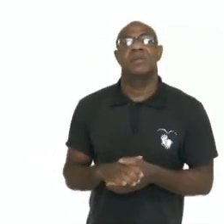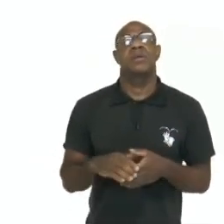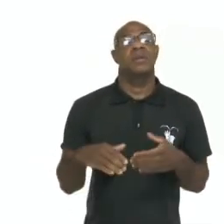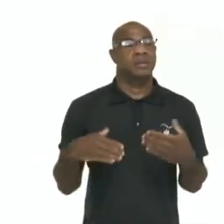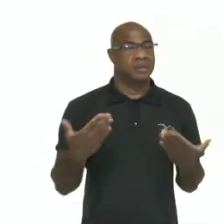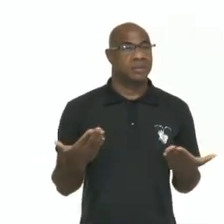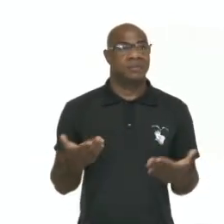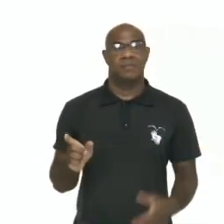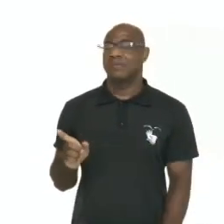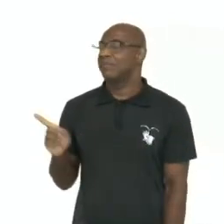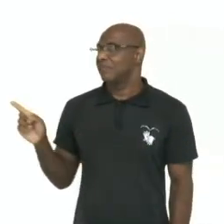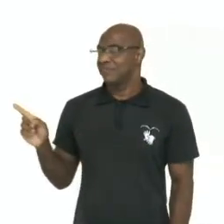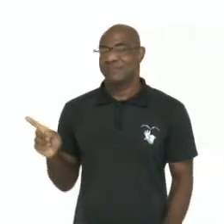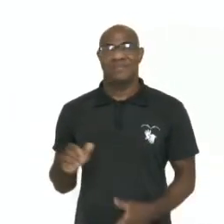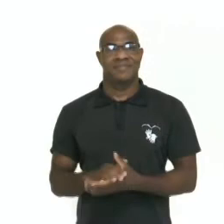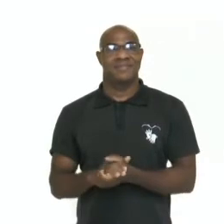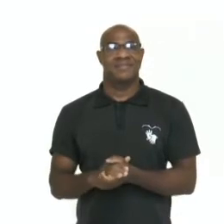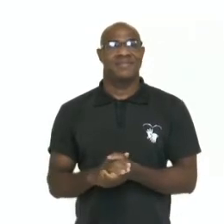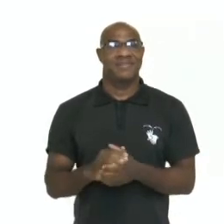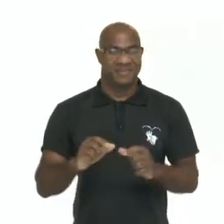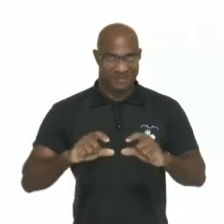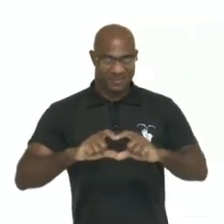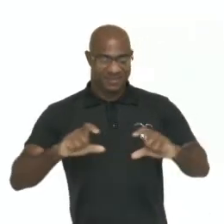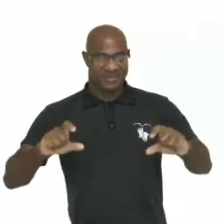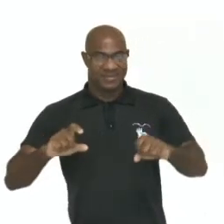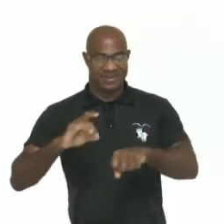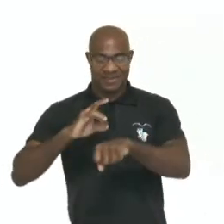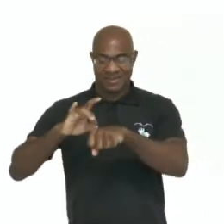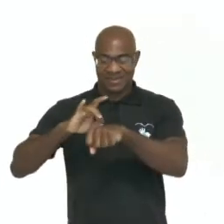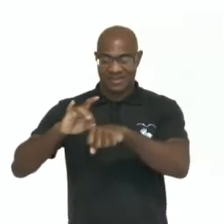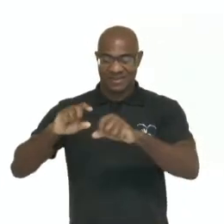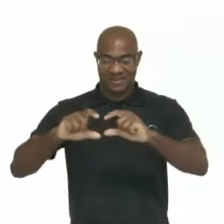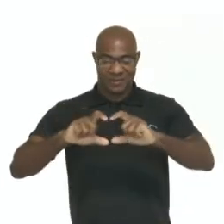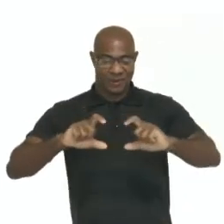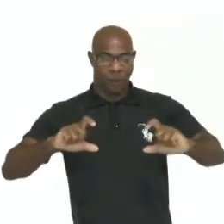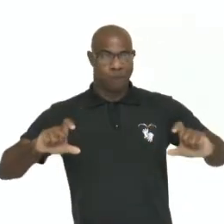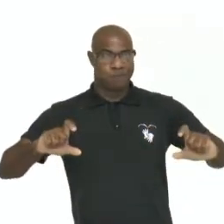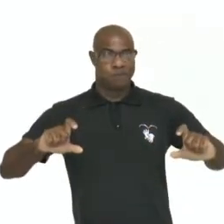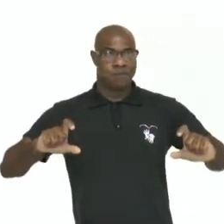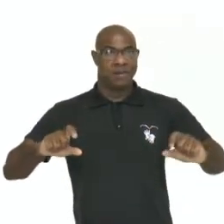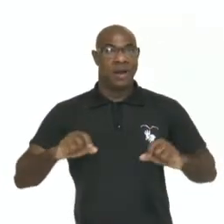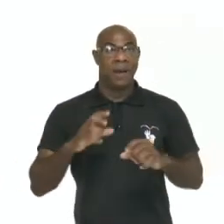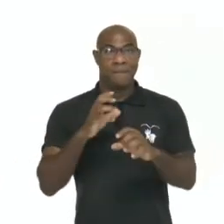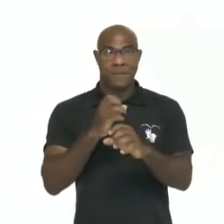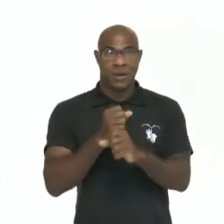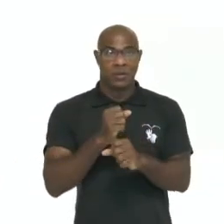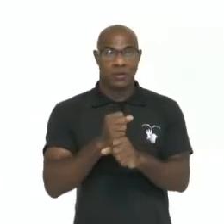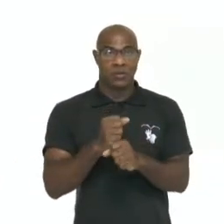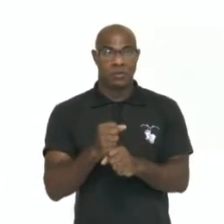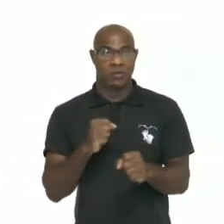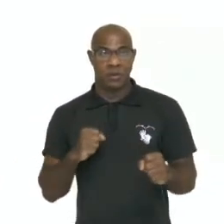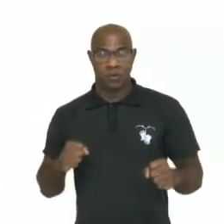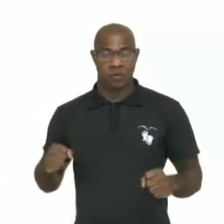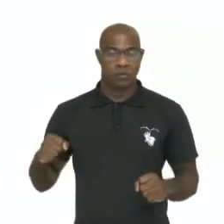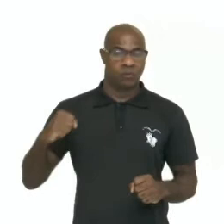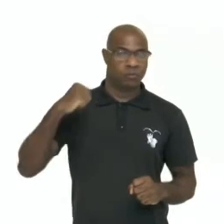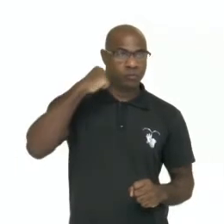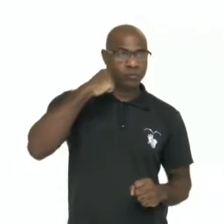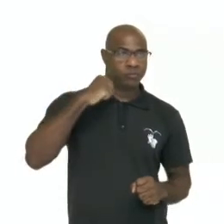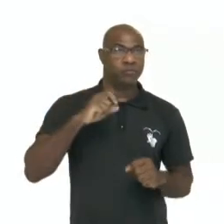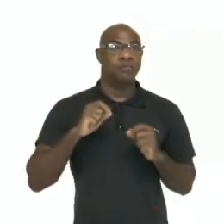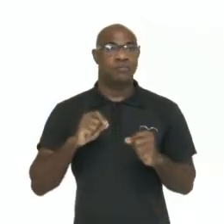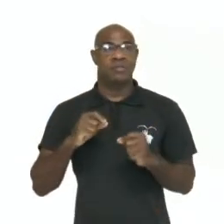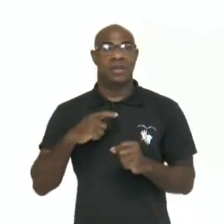Então aqui, em destaque para que a gente fixe bem. A pontuação pelo soco no rosto é dada